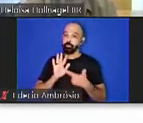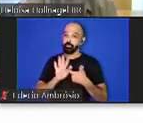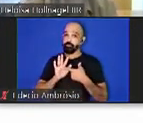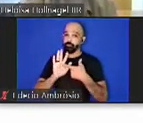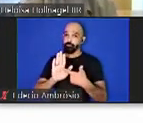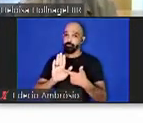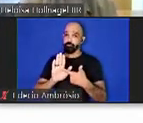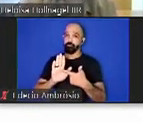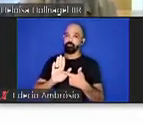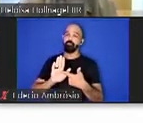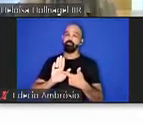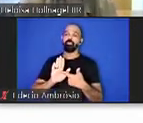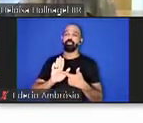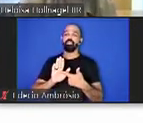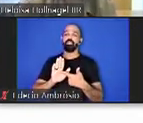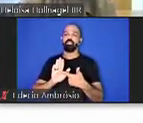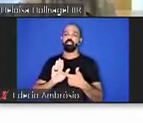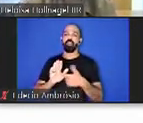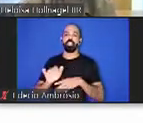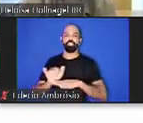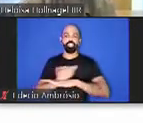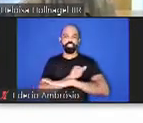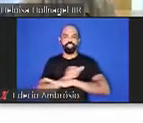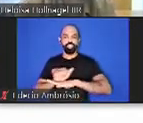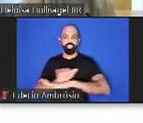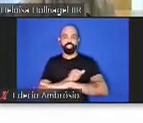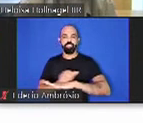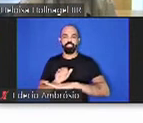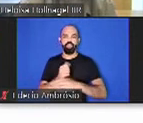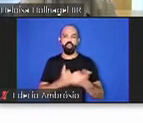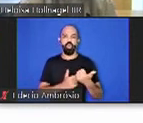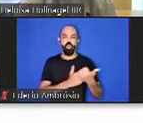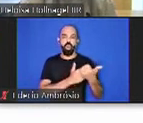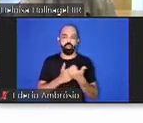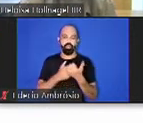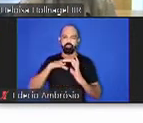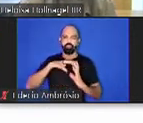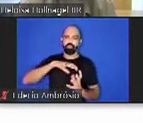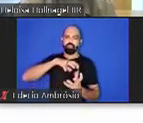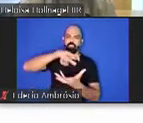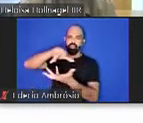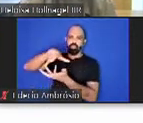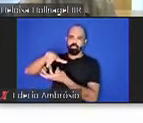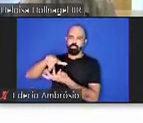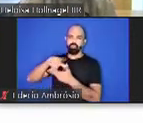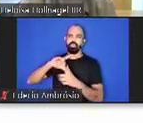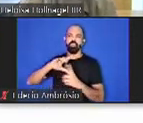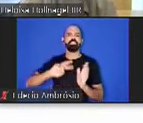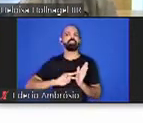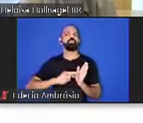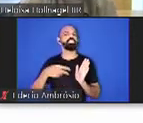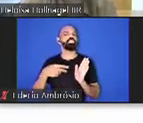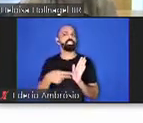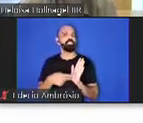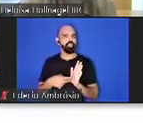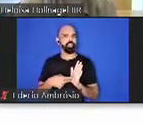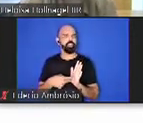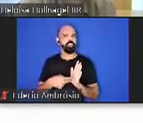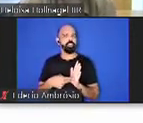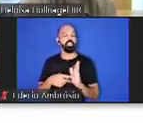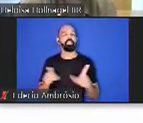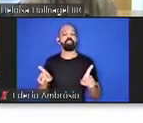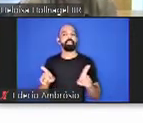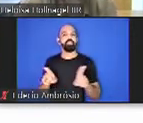a estratégia de colaboração internacional significa também